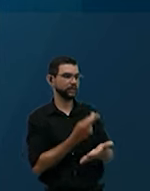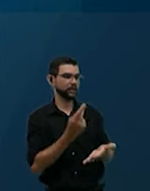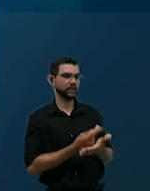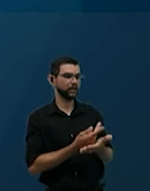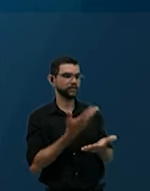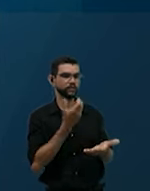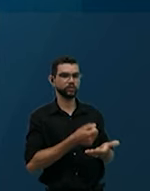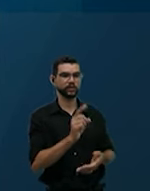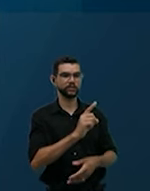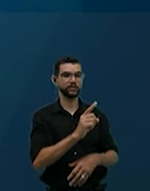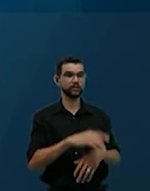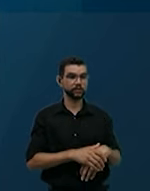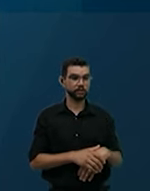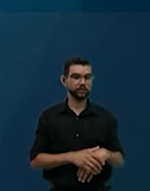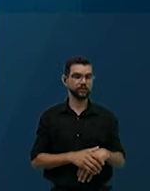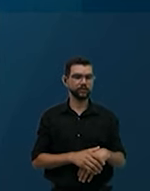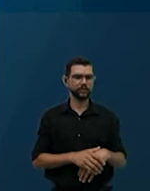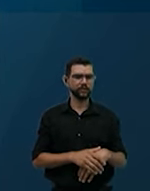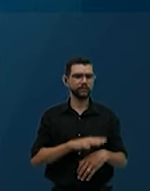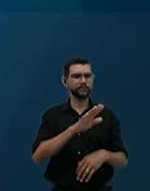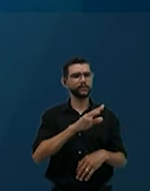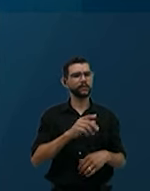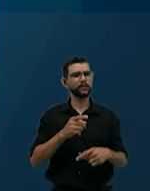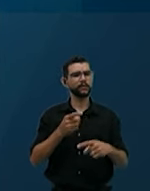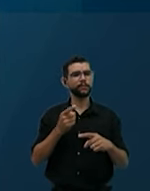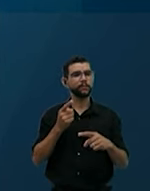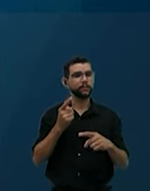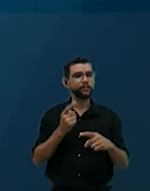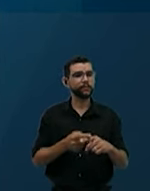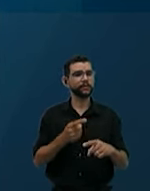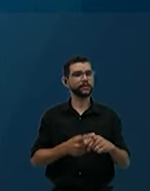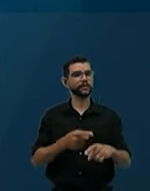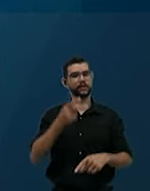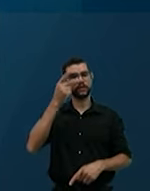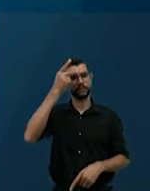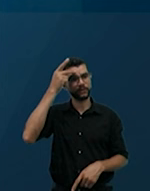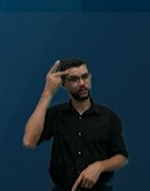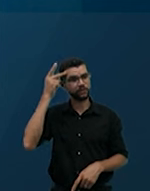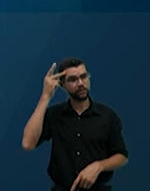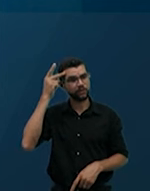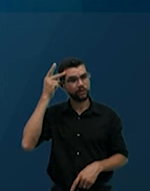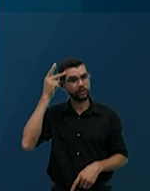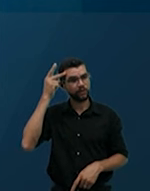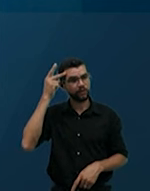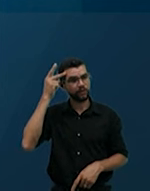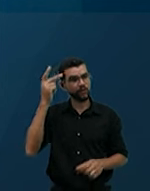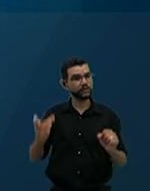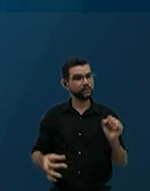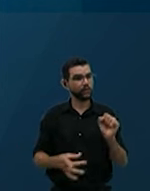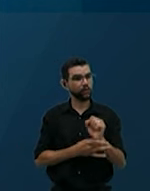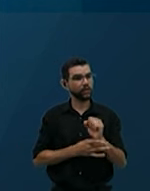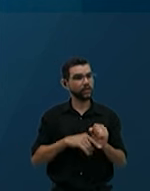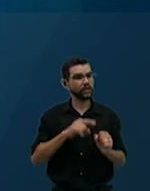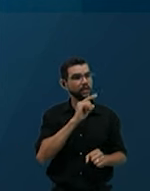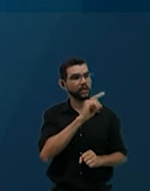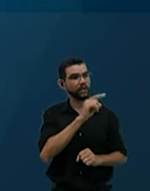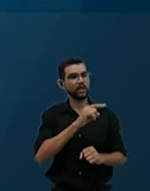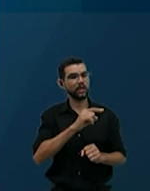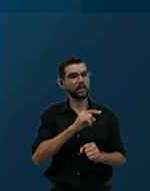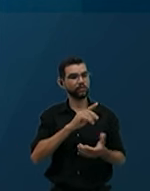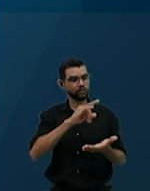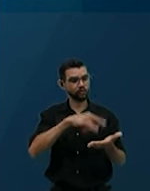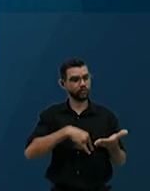que o segurado deixaria de juntar o documento? Que motivo ele teria para deixar de juntar o